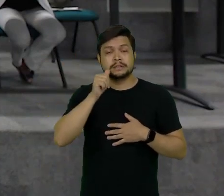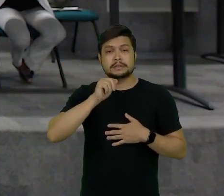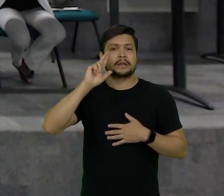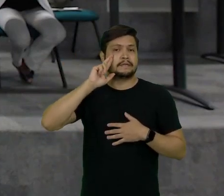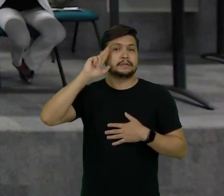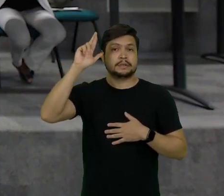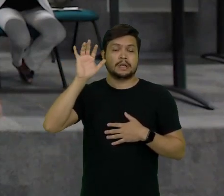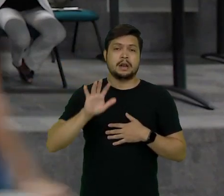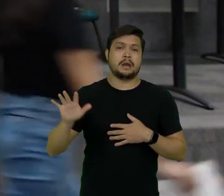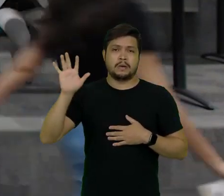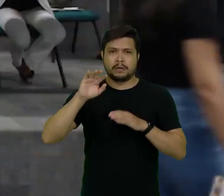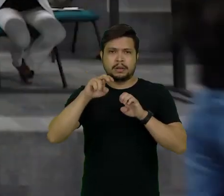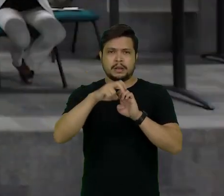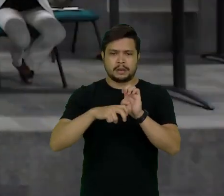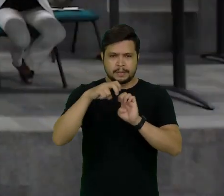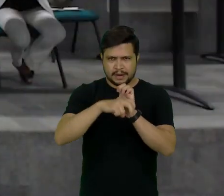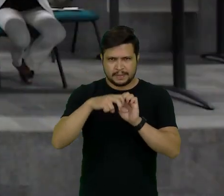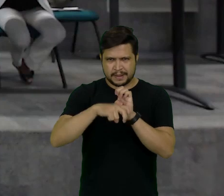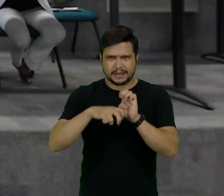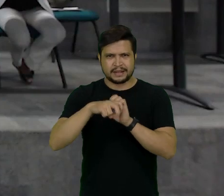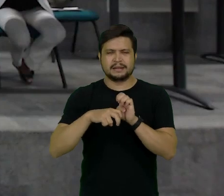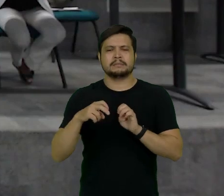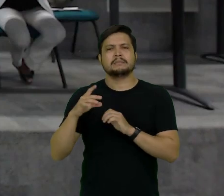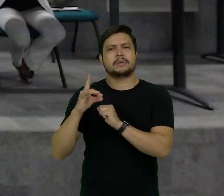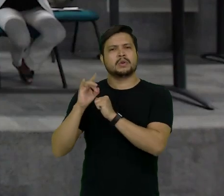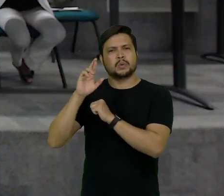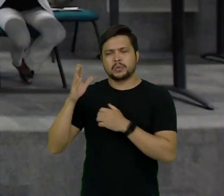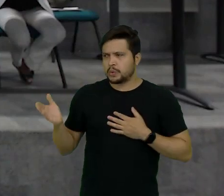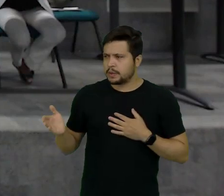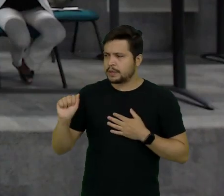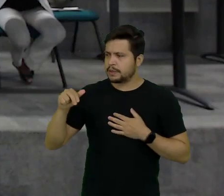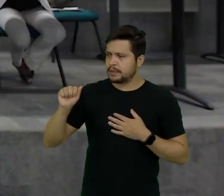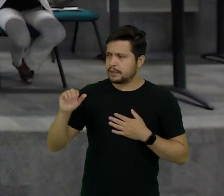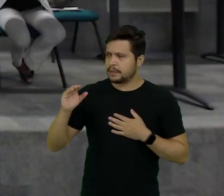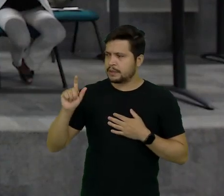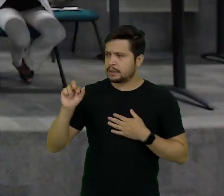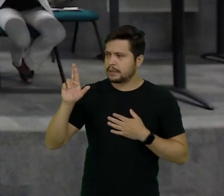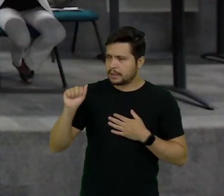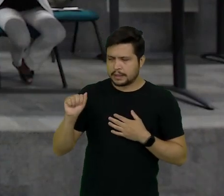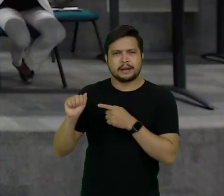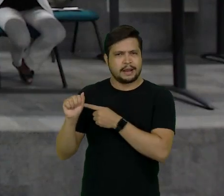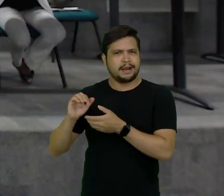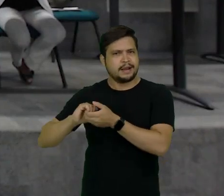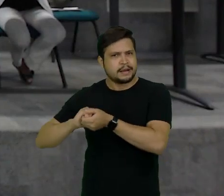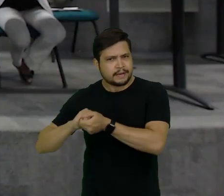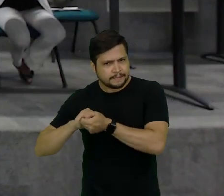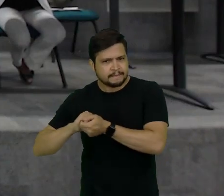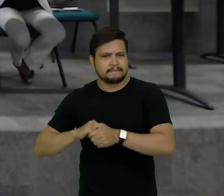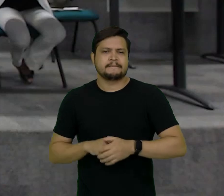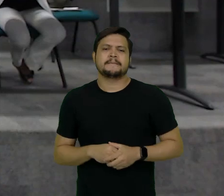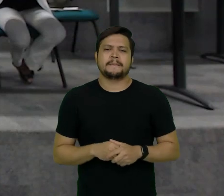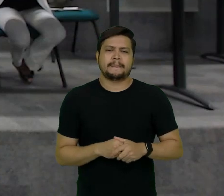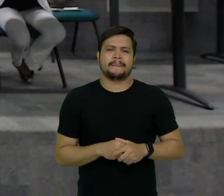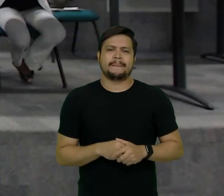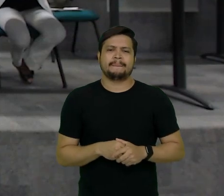da Embrapa, Caprinos e Ovinos, doutora Ana Clara Rodrigues Cavalcante, e